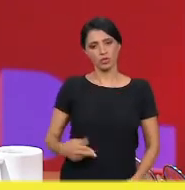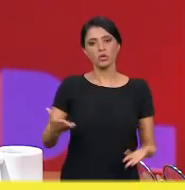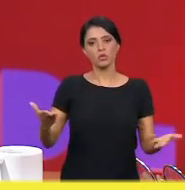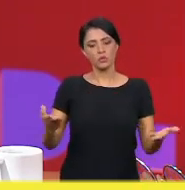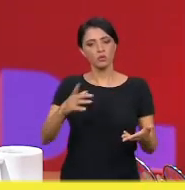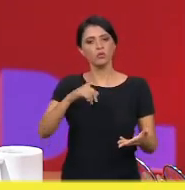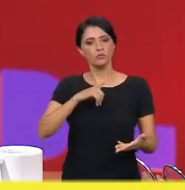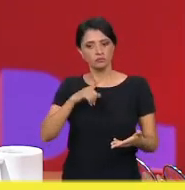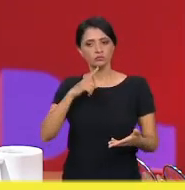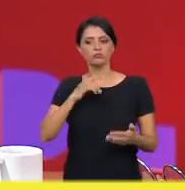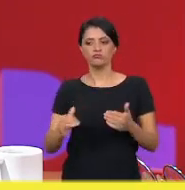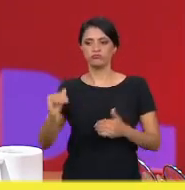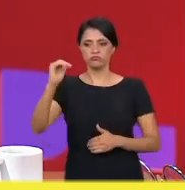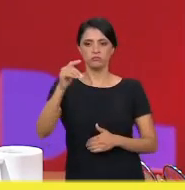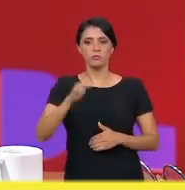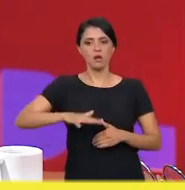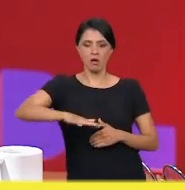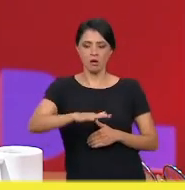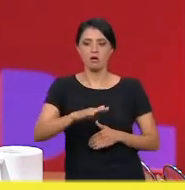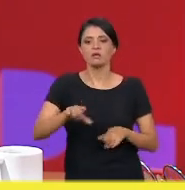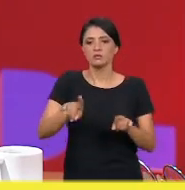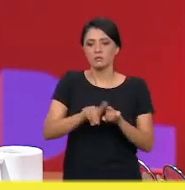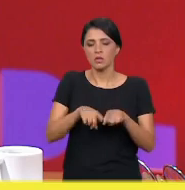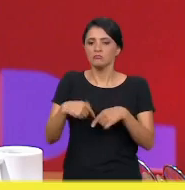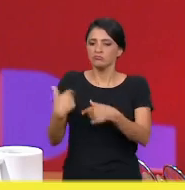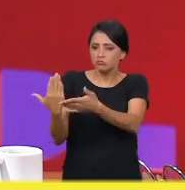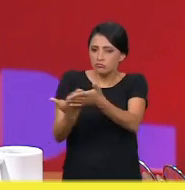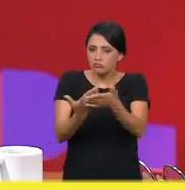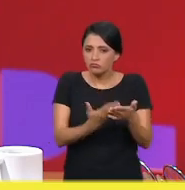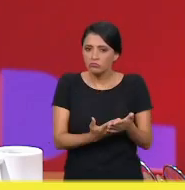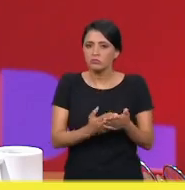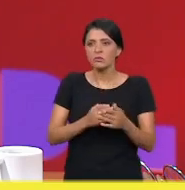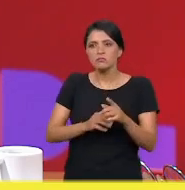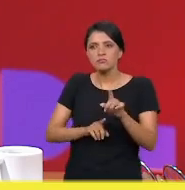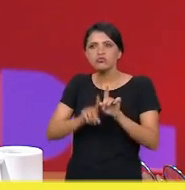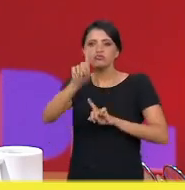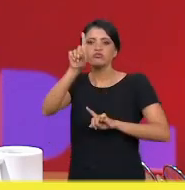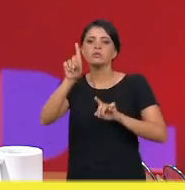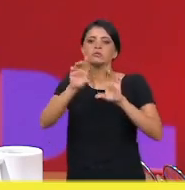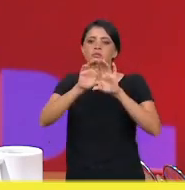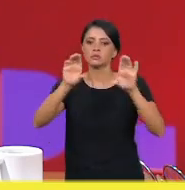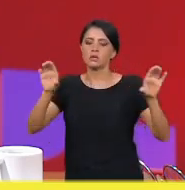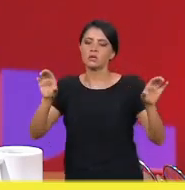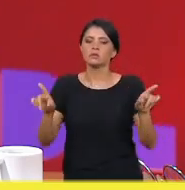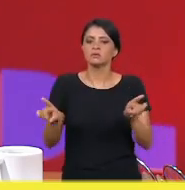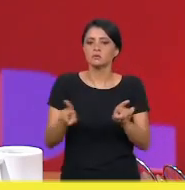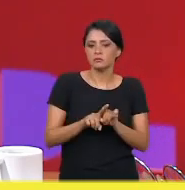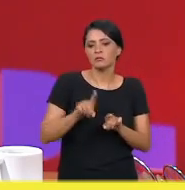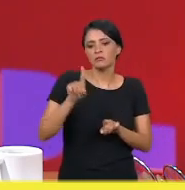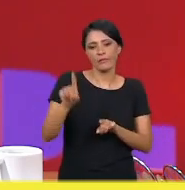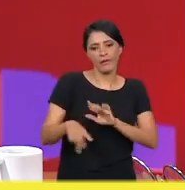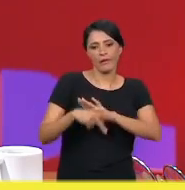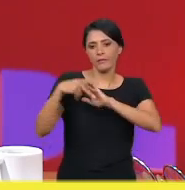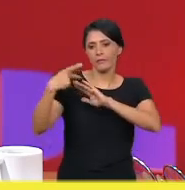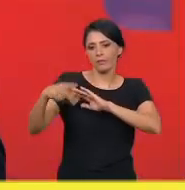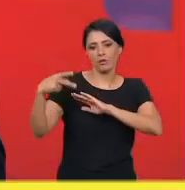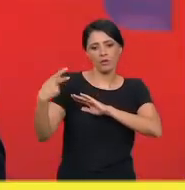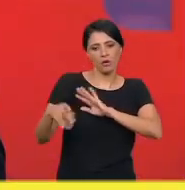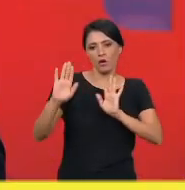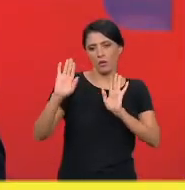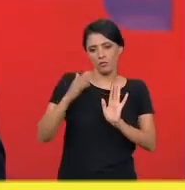tem dominado também o cenário de missões espaciais e é totalmente,